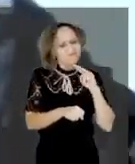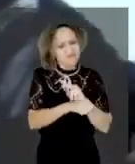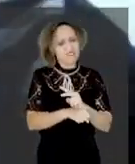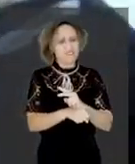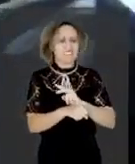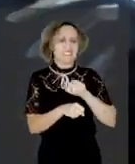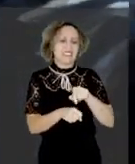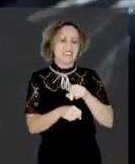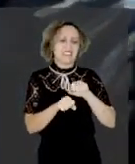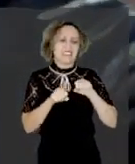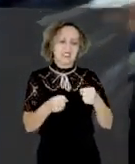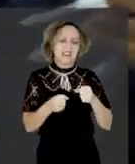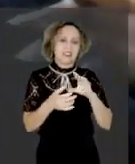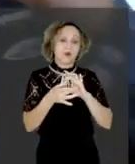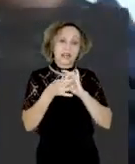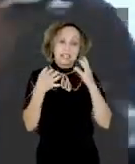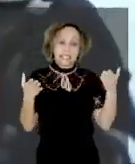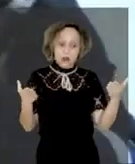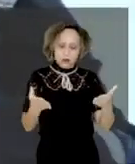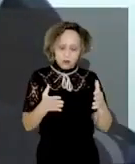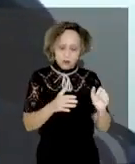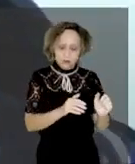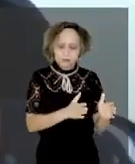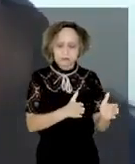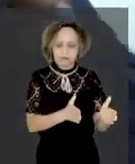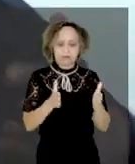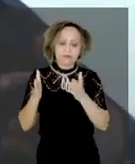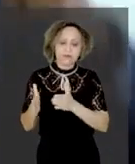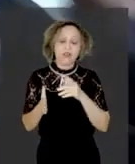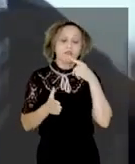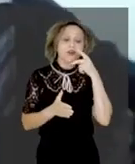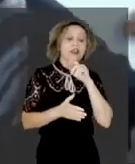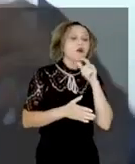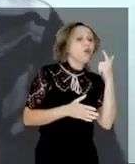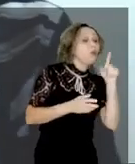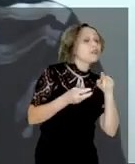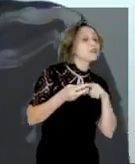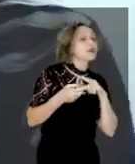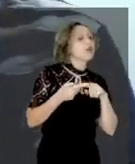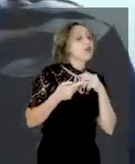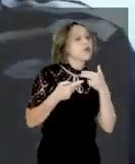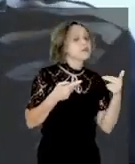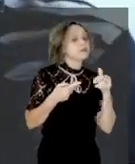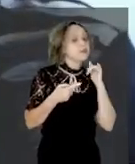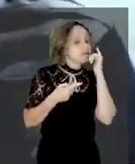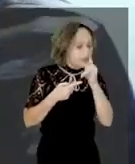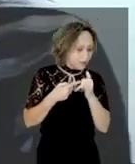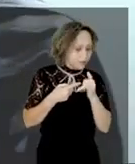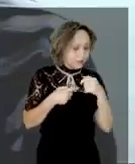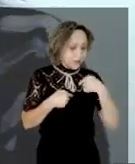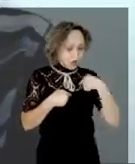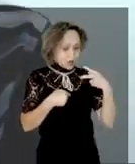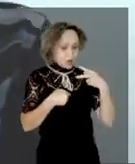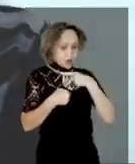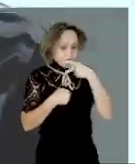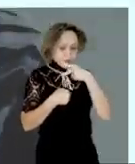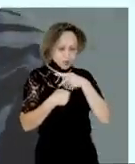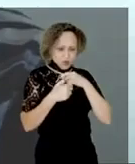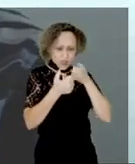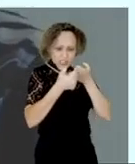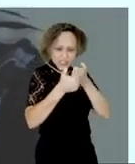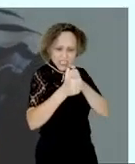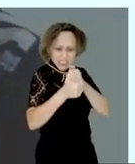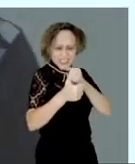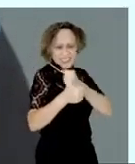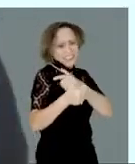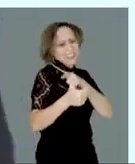trabalhadores e trabalhadoras, mulheres e negros, que lutam todos os dias para sobreviver.